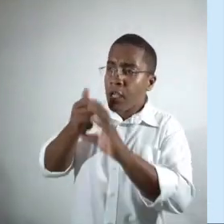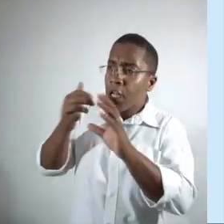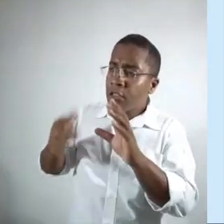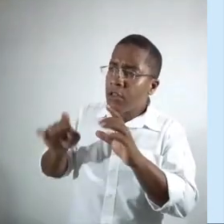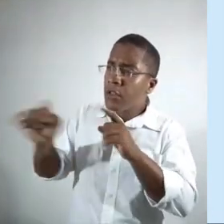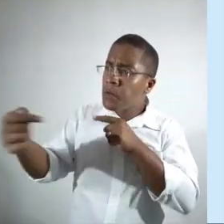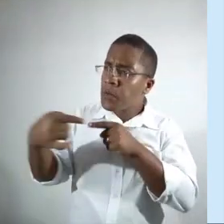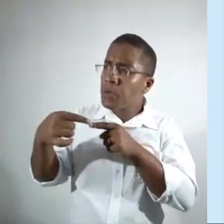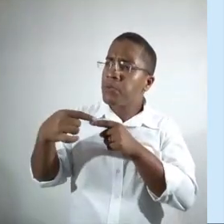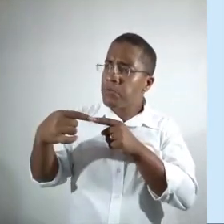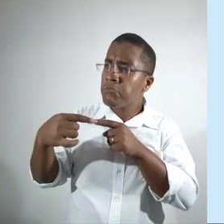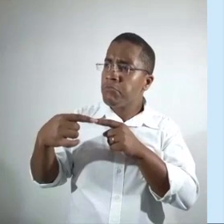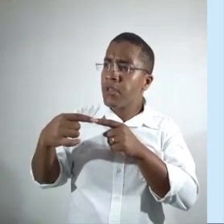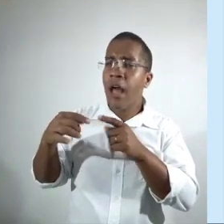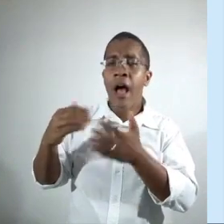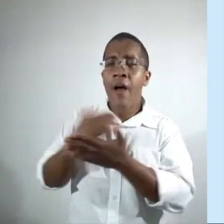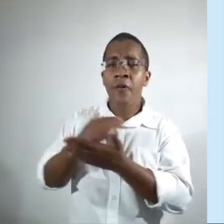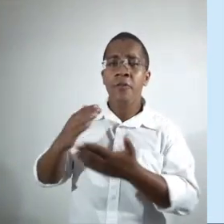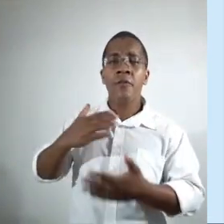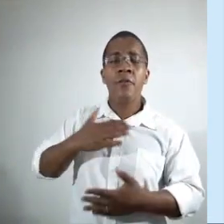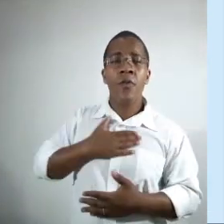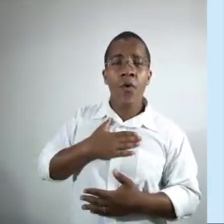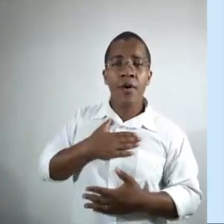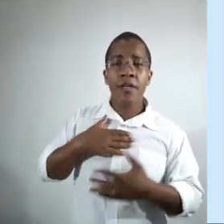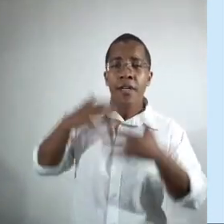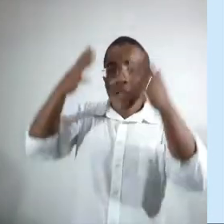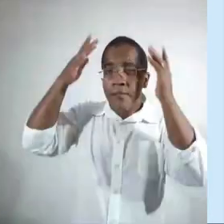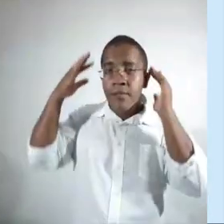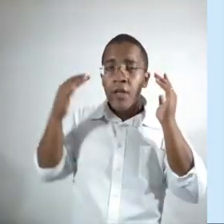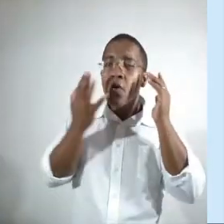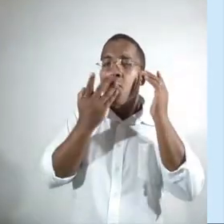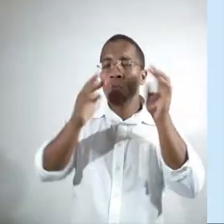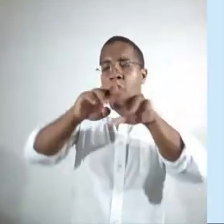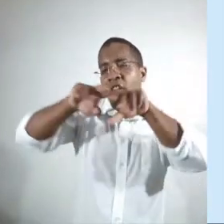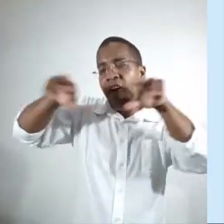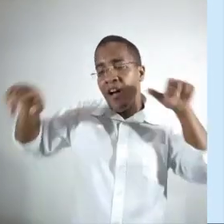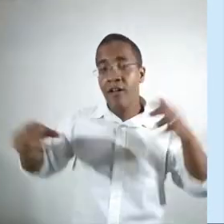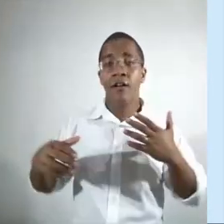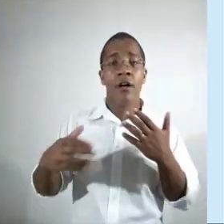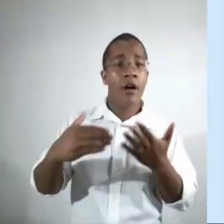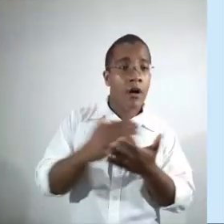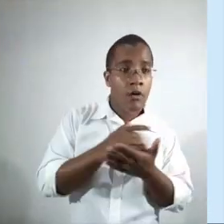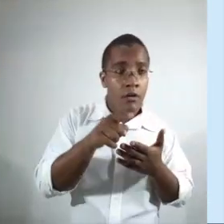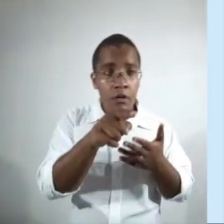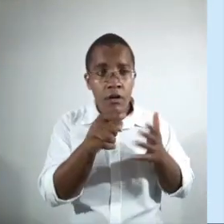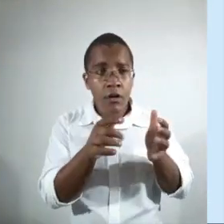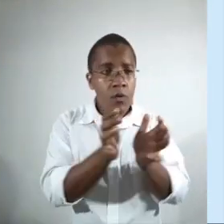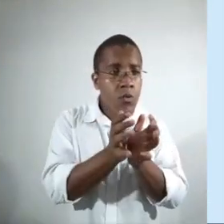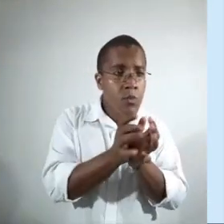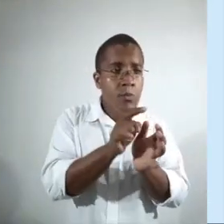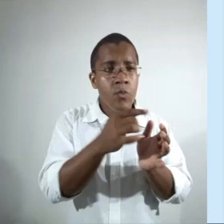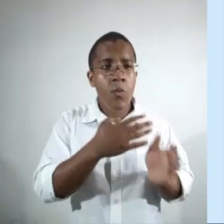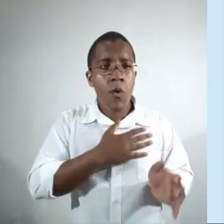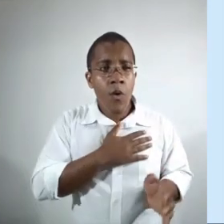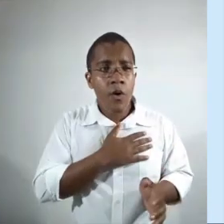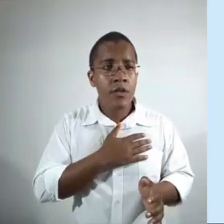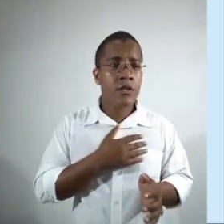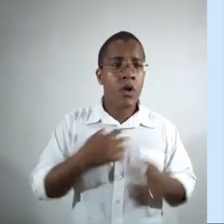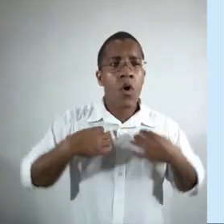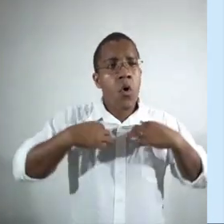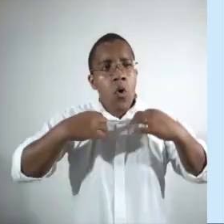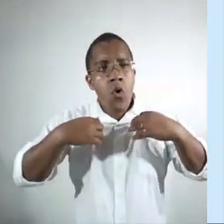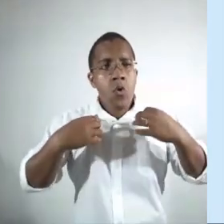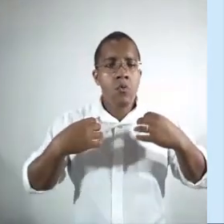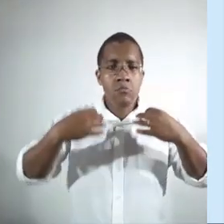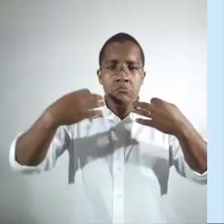com características. Tem a turma que gosta de usar o cabelo mais colorido, tem a turma que gosta de usar